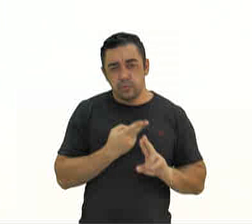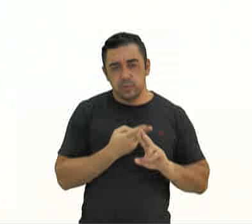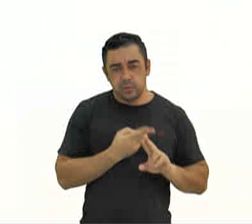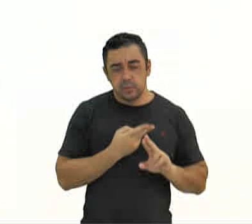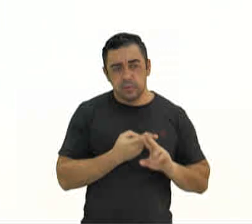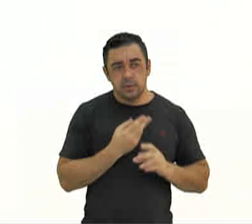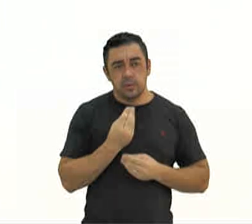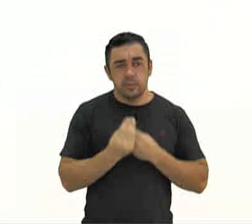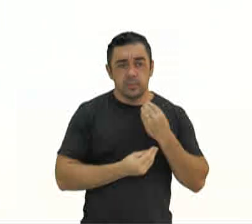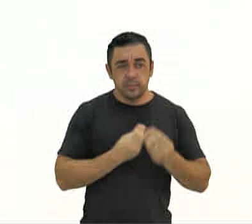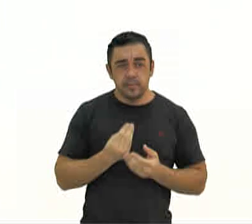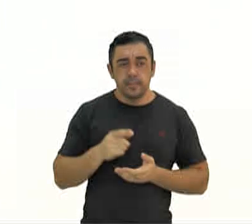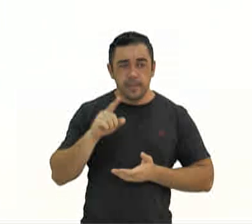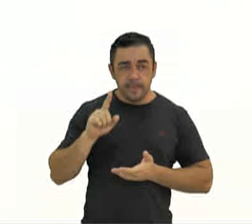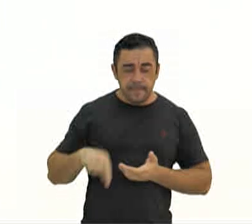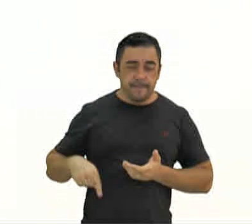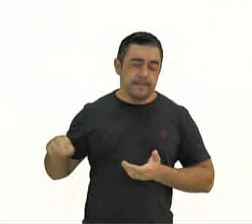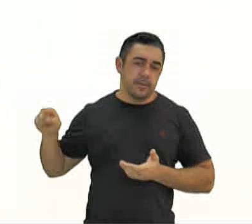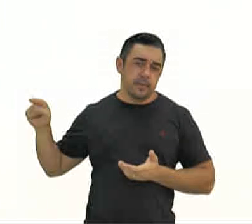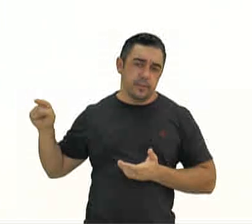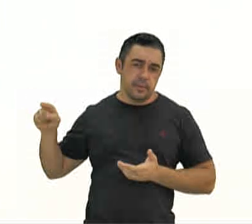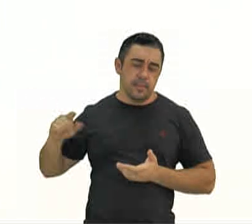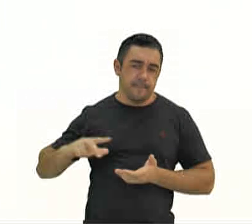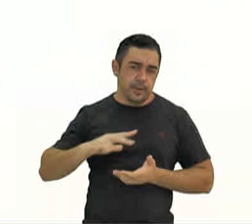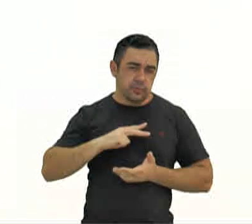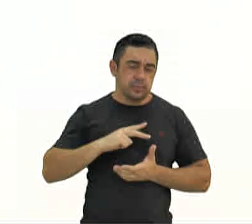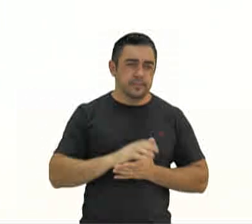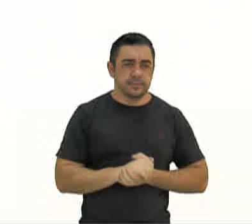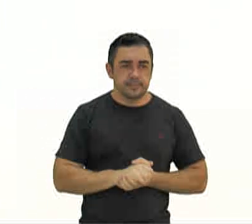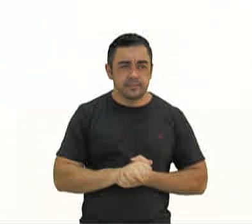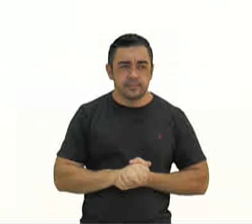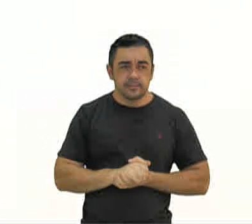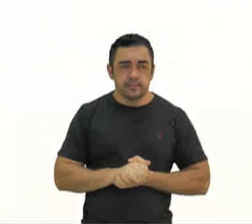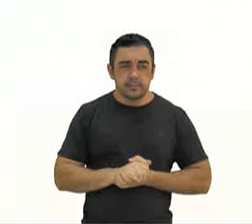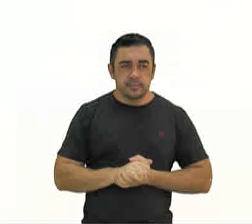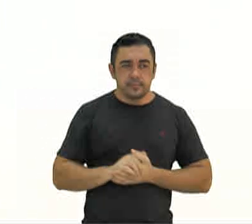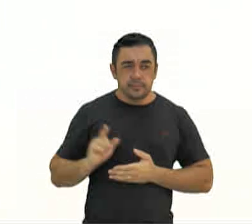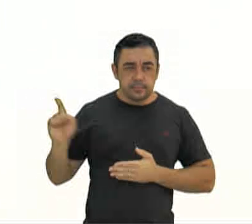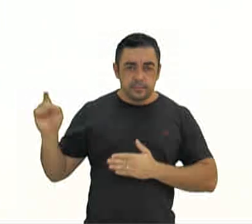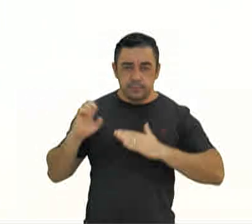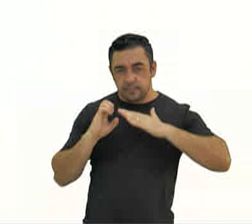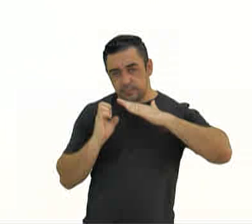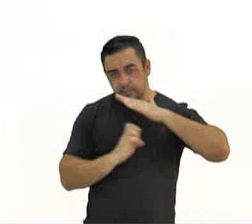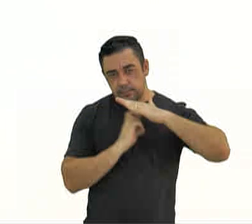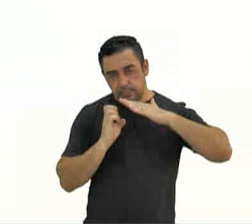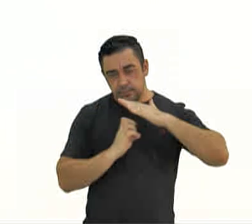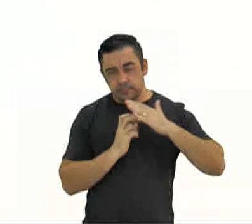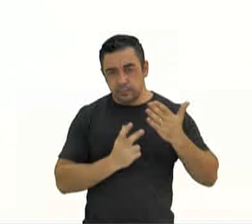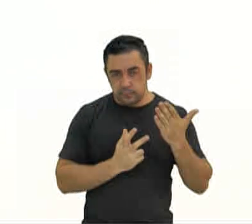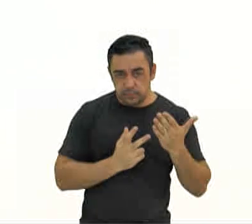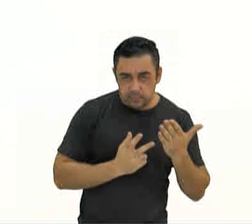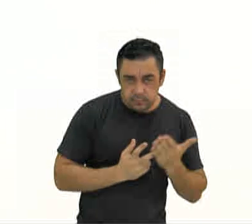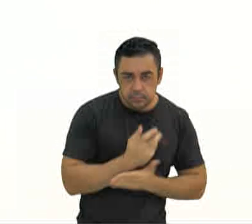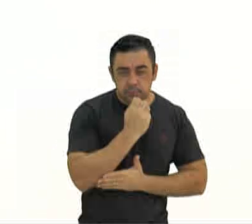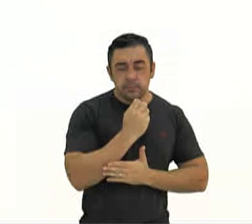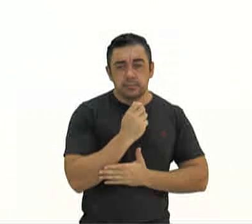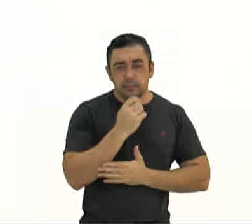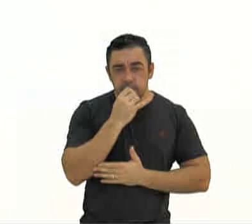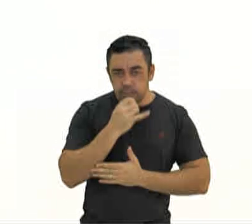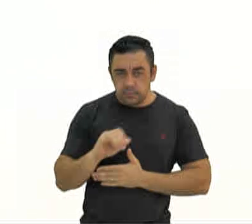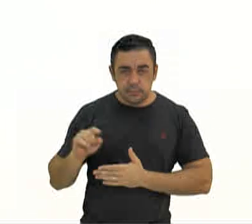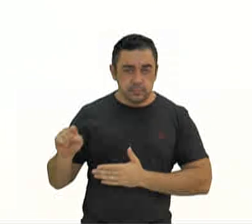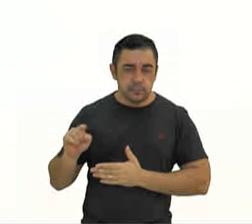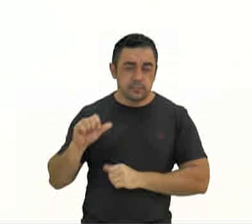por administração particular. Estas empresas são públicas, compram energia dos biodigestores